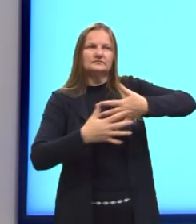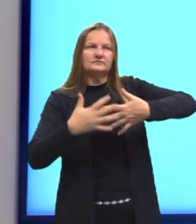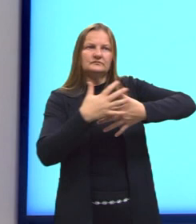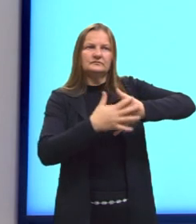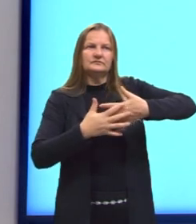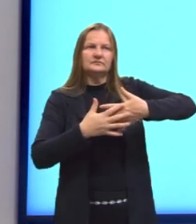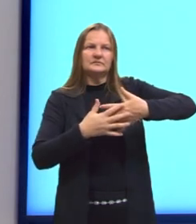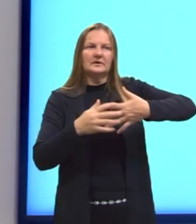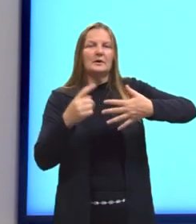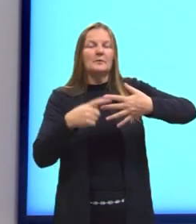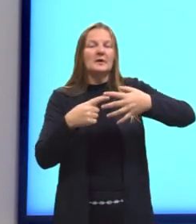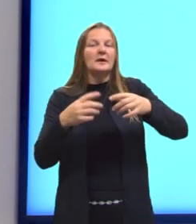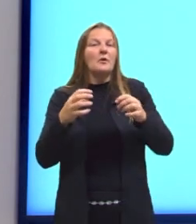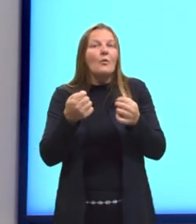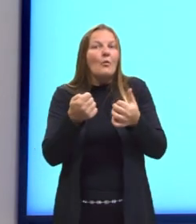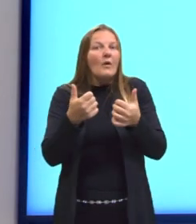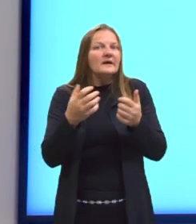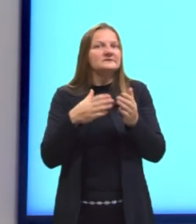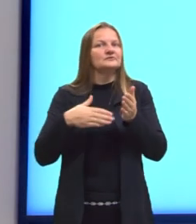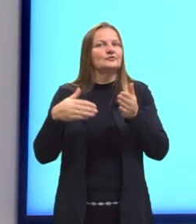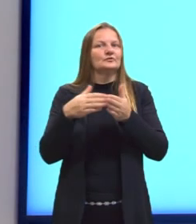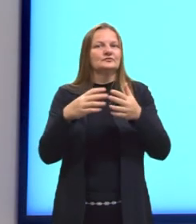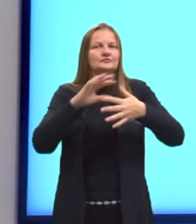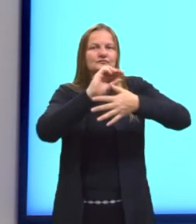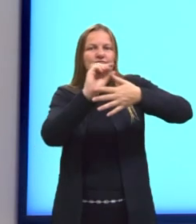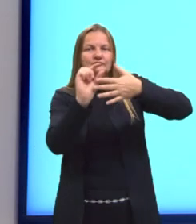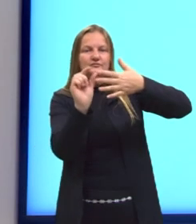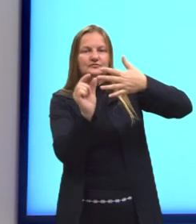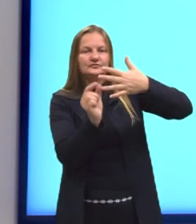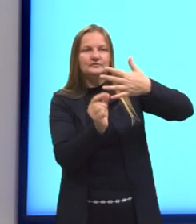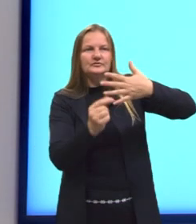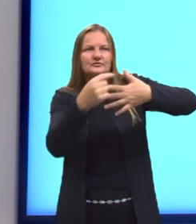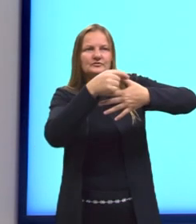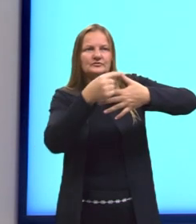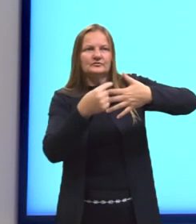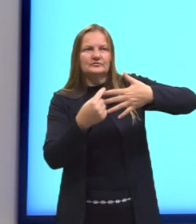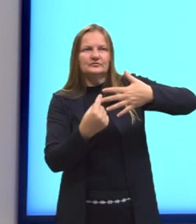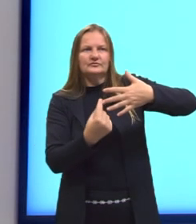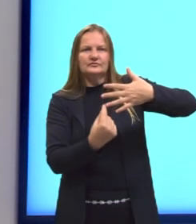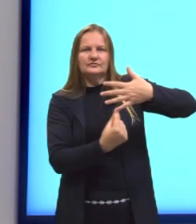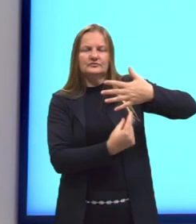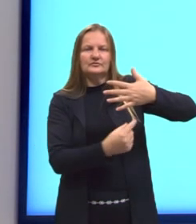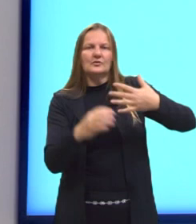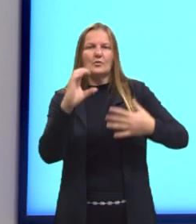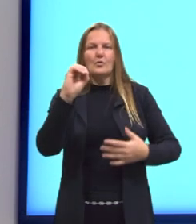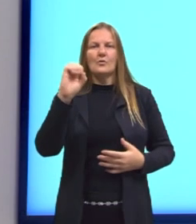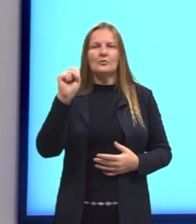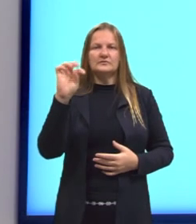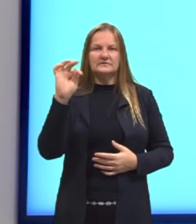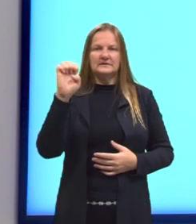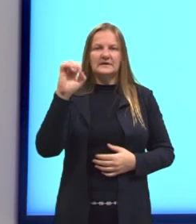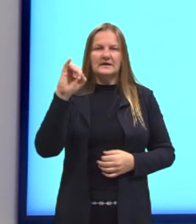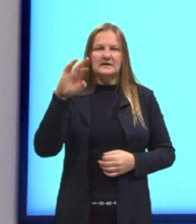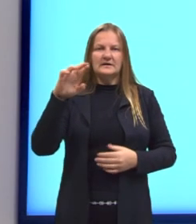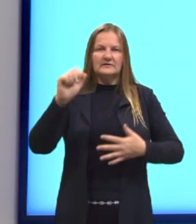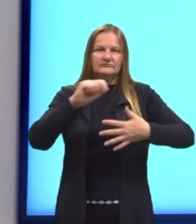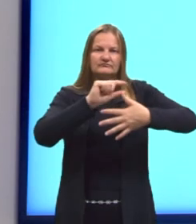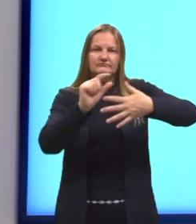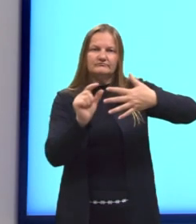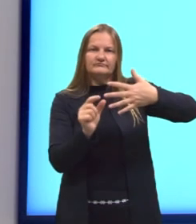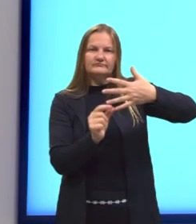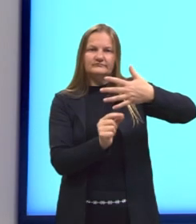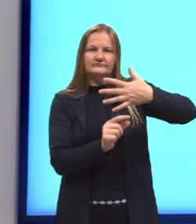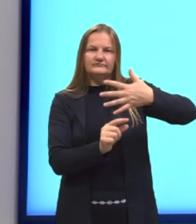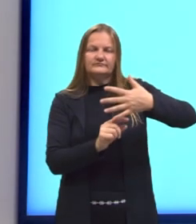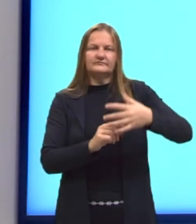pouco povoado porque a maioria da nossa população fica justamente nessa Zona Costeira mas tendo temos aí